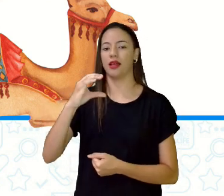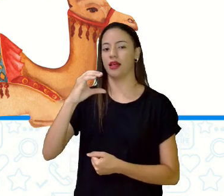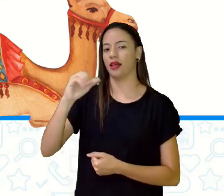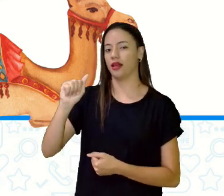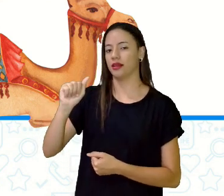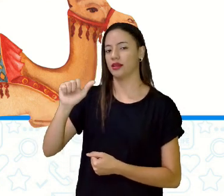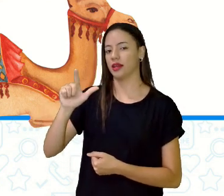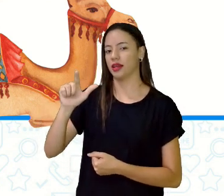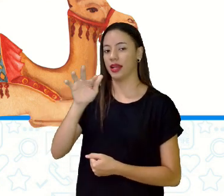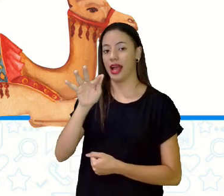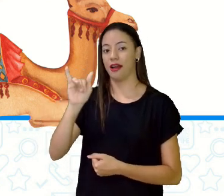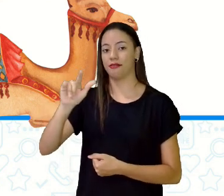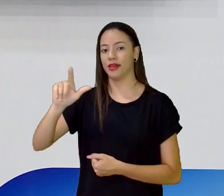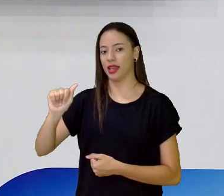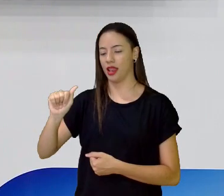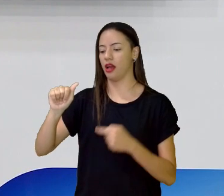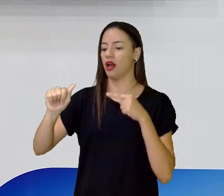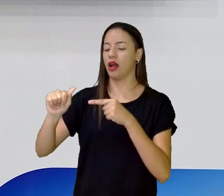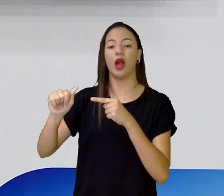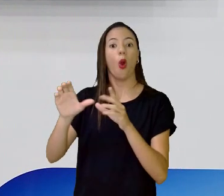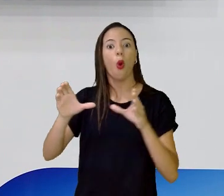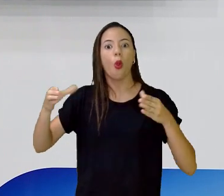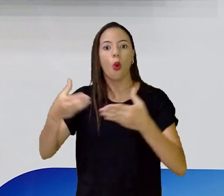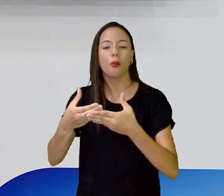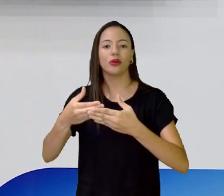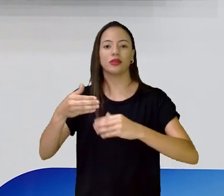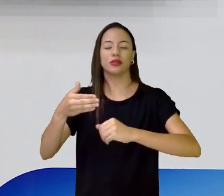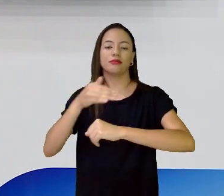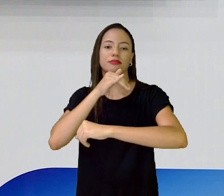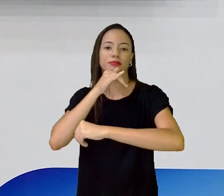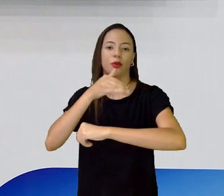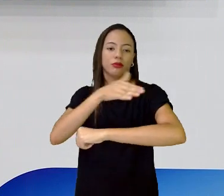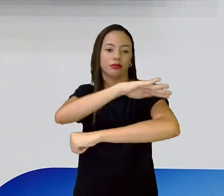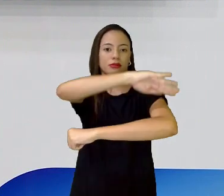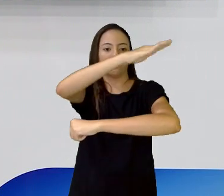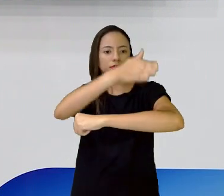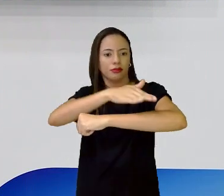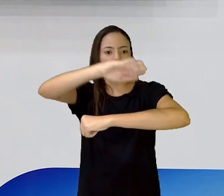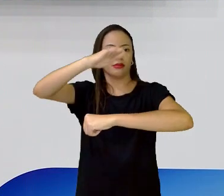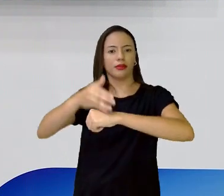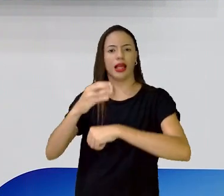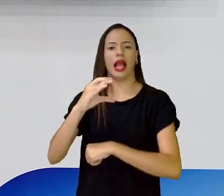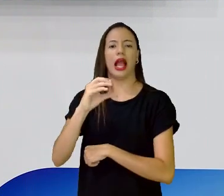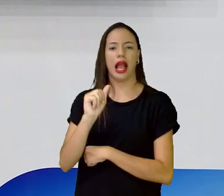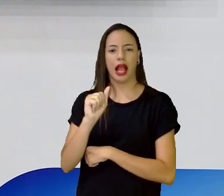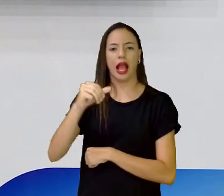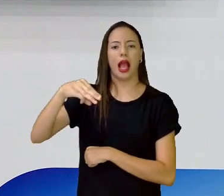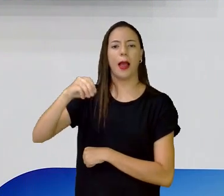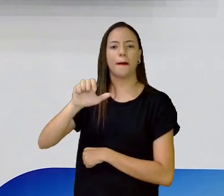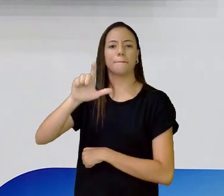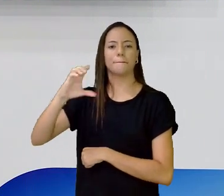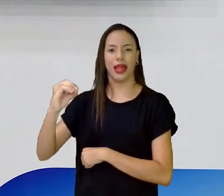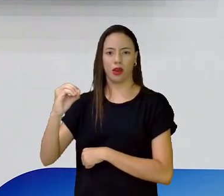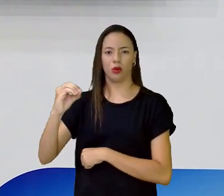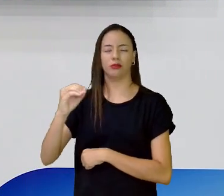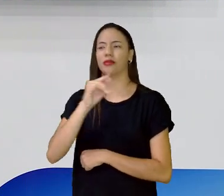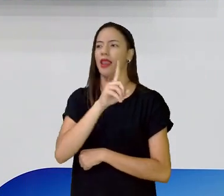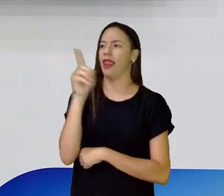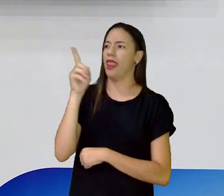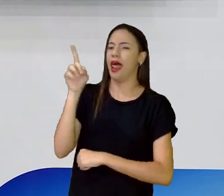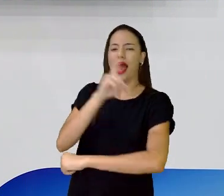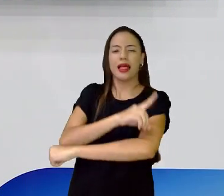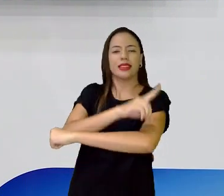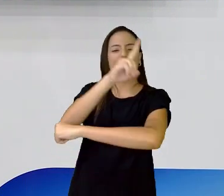que cáfila é um conjunto de camelos? Verdade. Lá no deserto, não é?